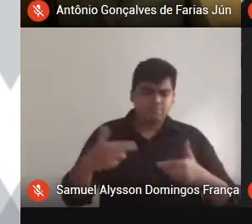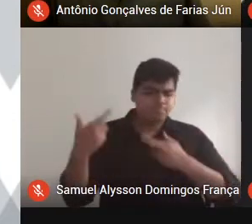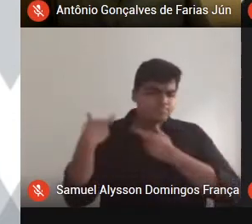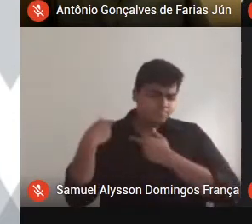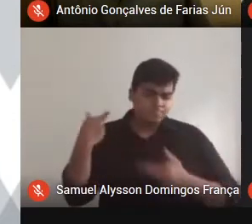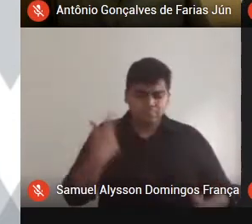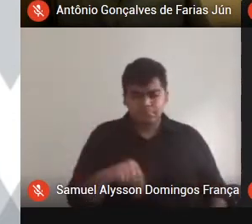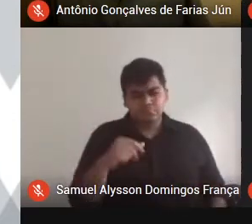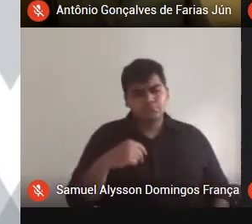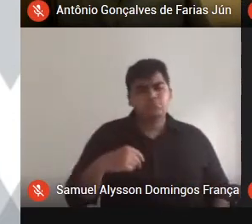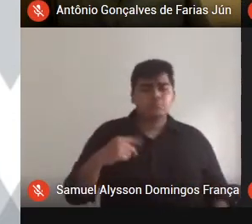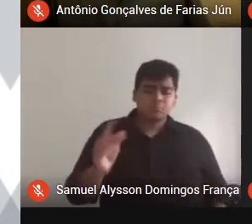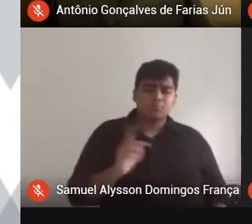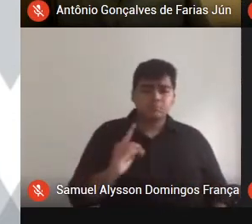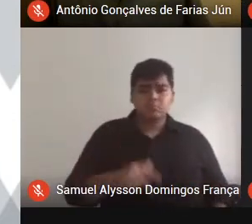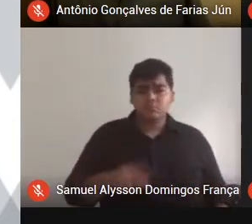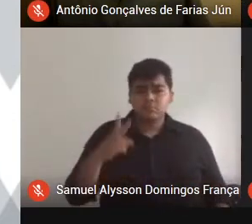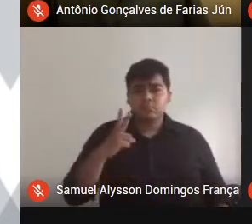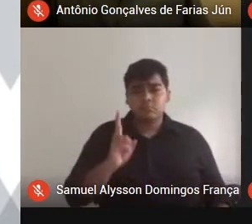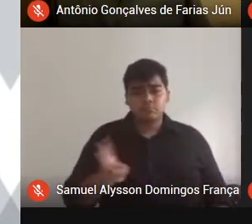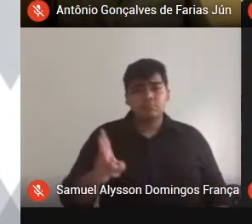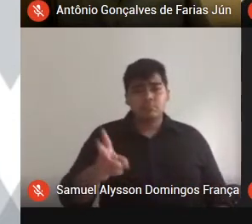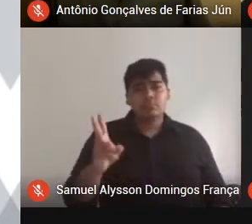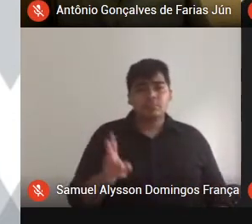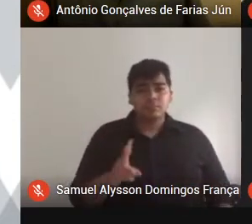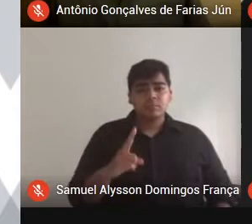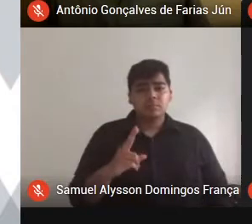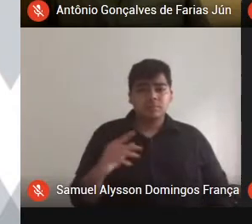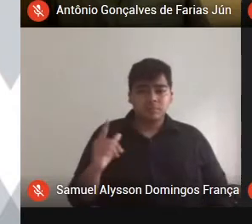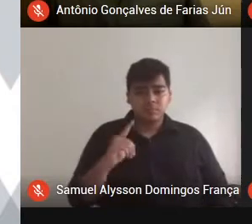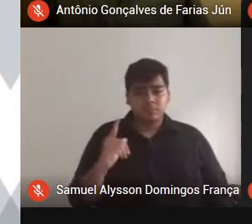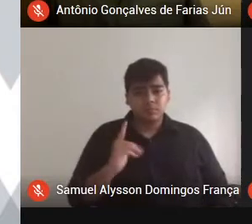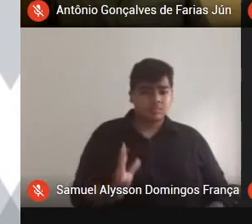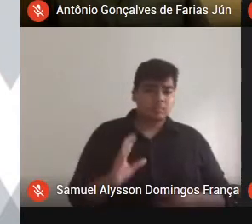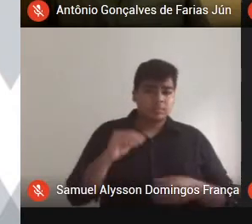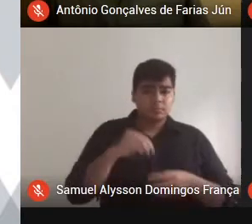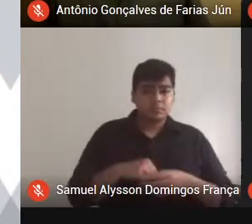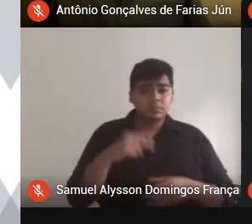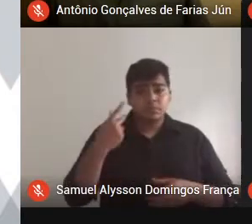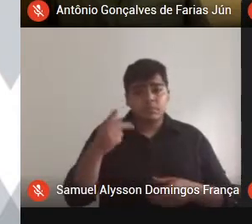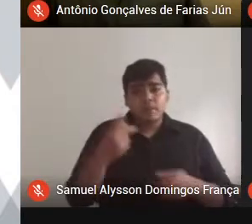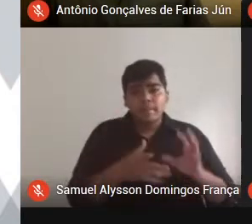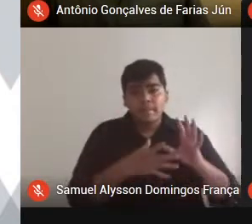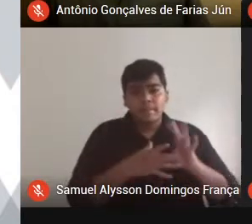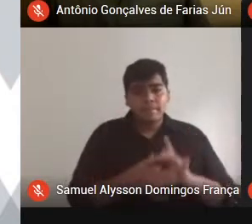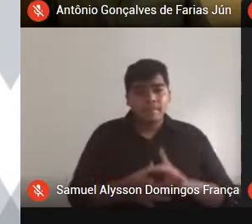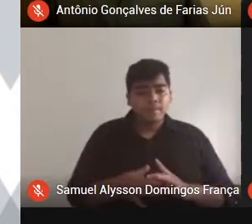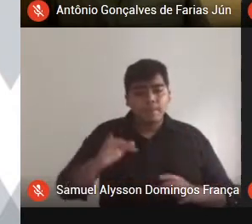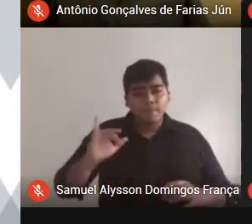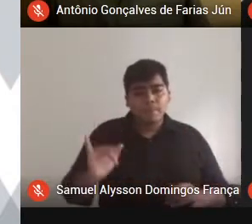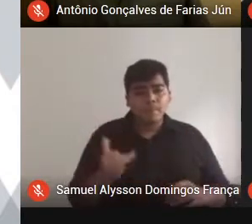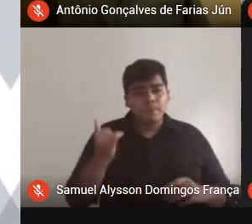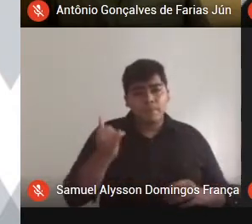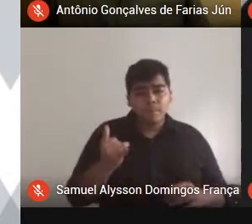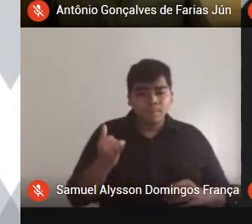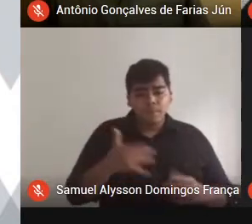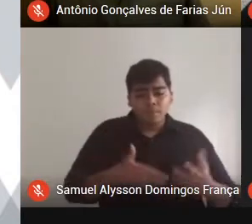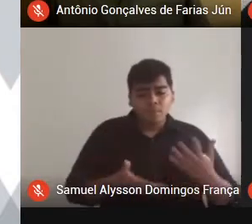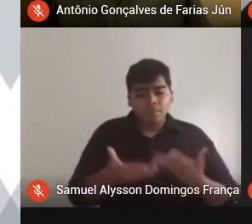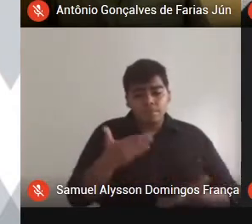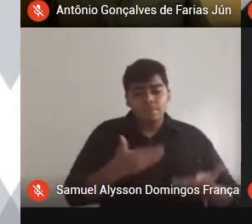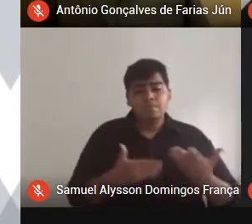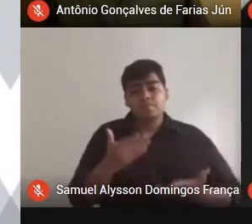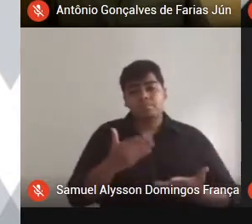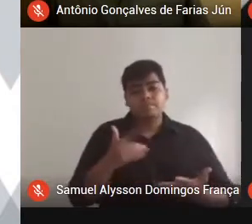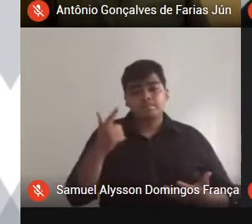ela sempre entra, né, com essa pegada de aproveitar, de interagir, de interdisciplinar esses